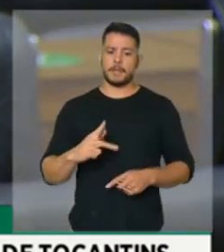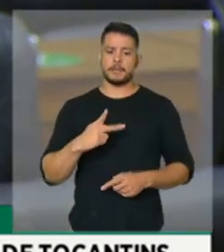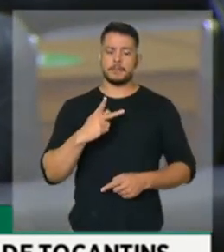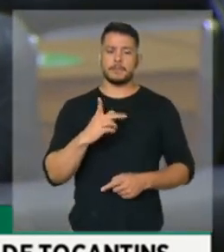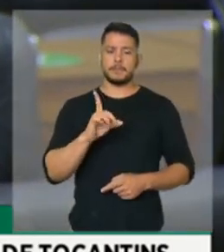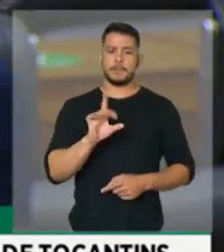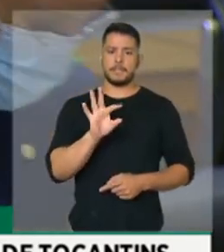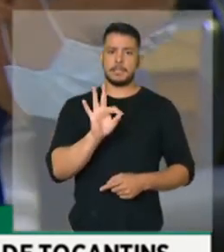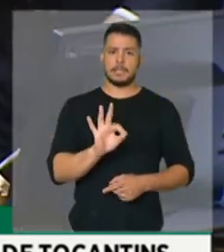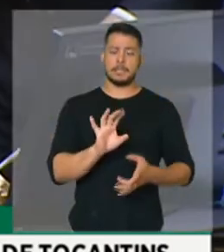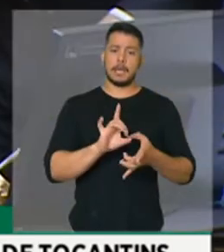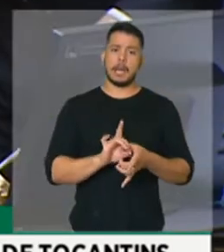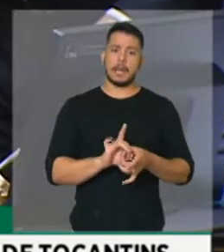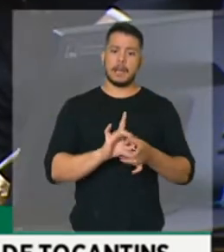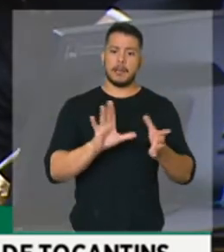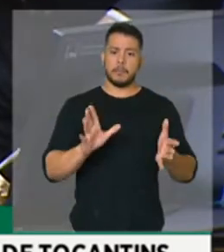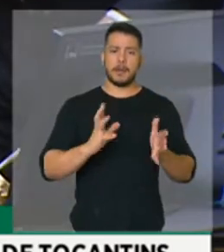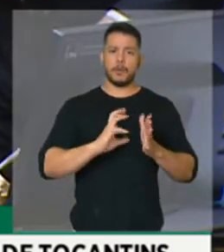bancada.